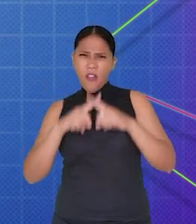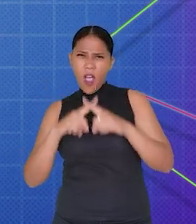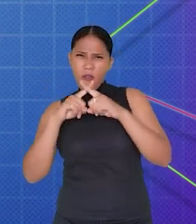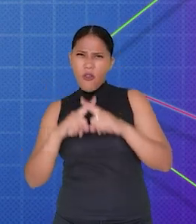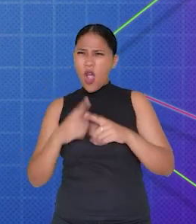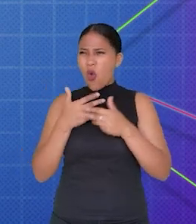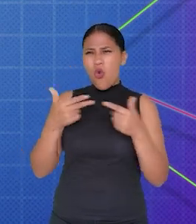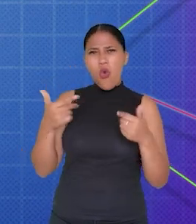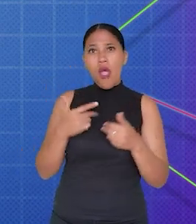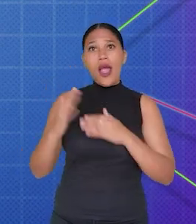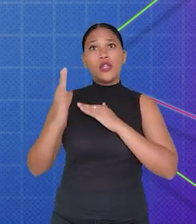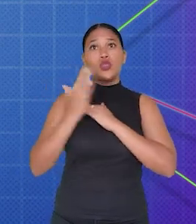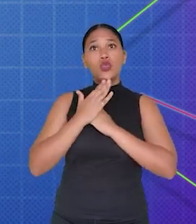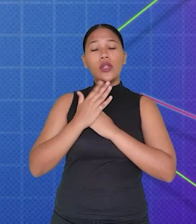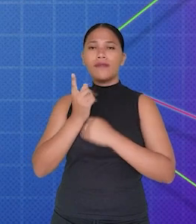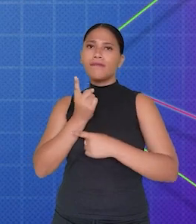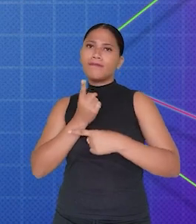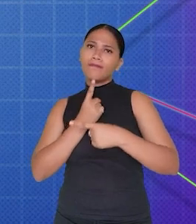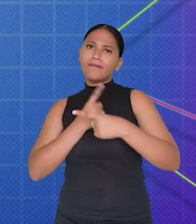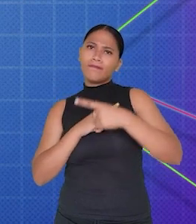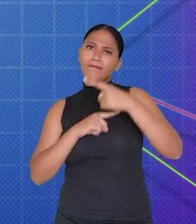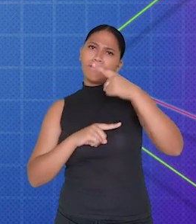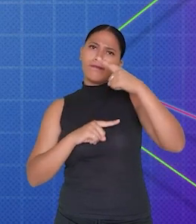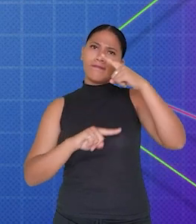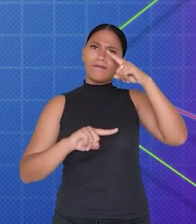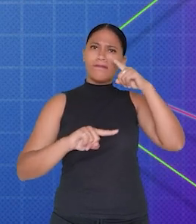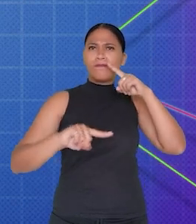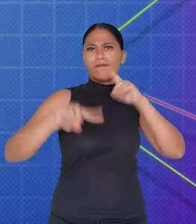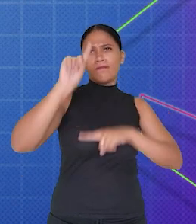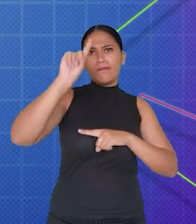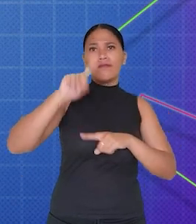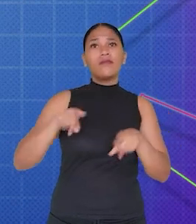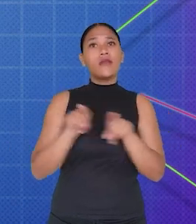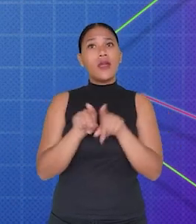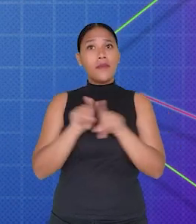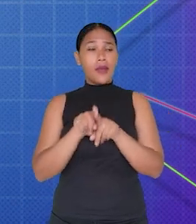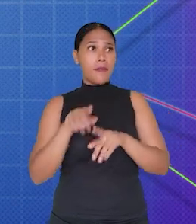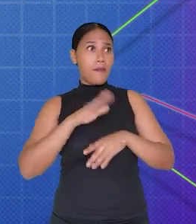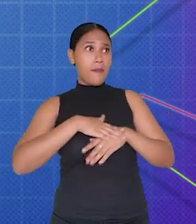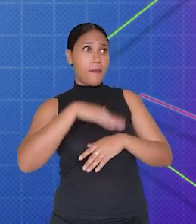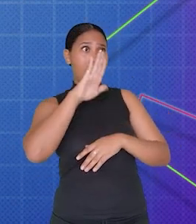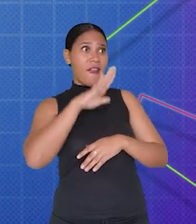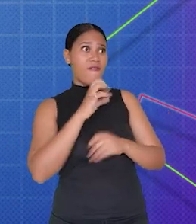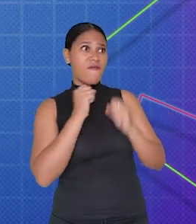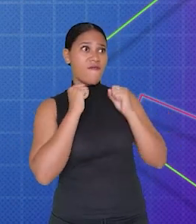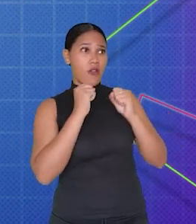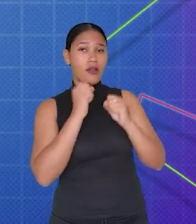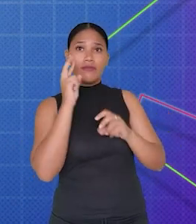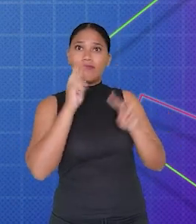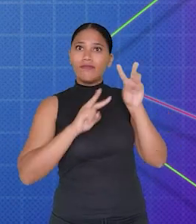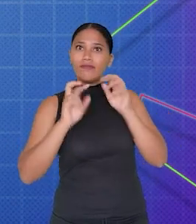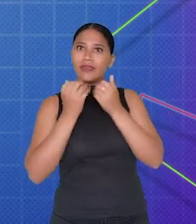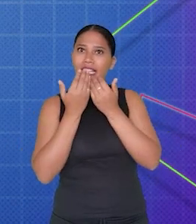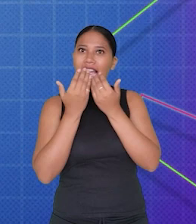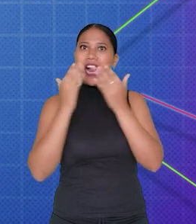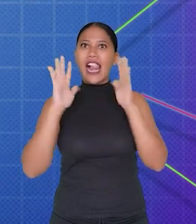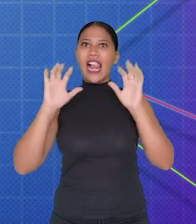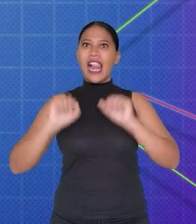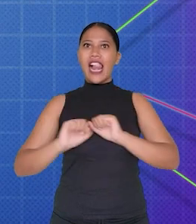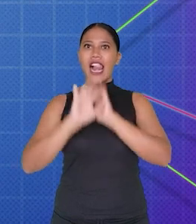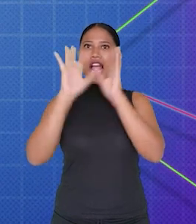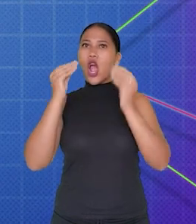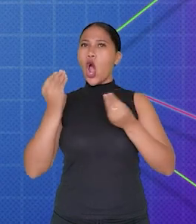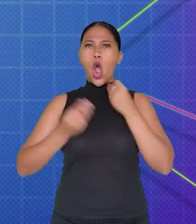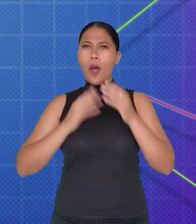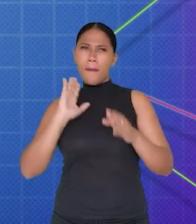e encontra aliados que o ajudam a vencer todos os obstáculos. Ele também enfrenta seu oponente mais forte e tem uma visão mais clara de